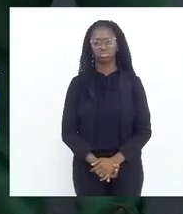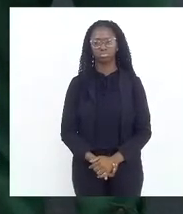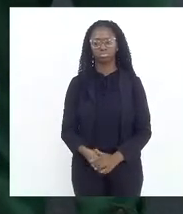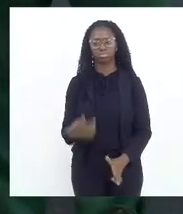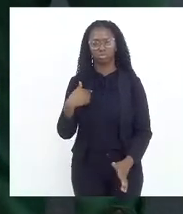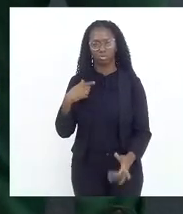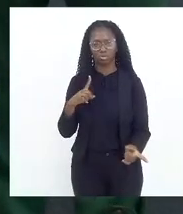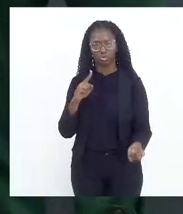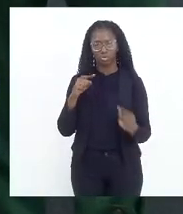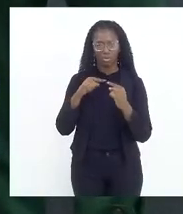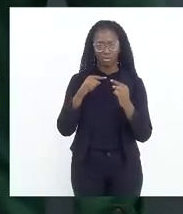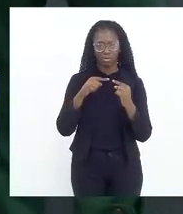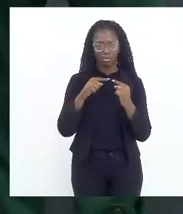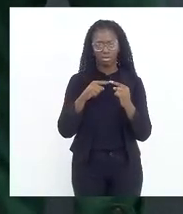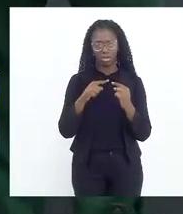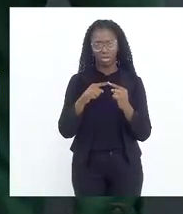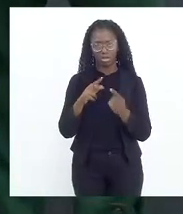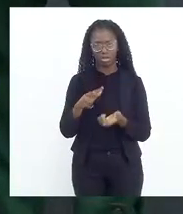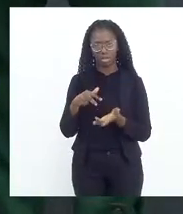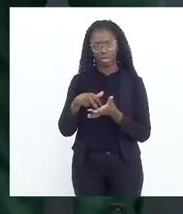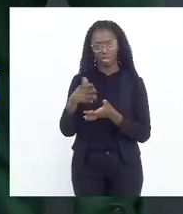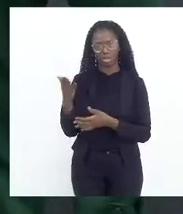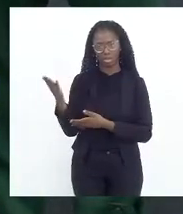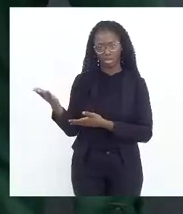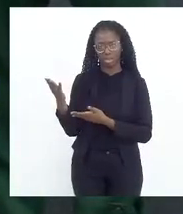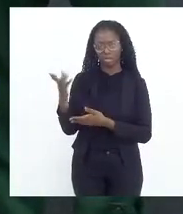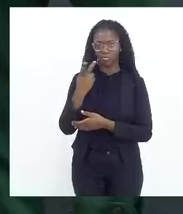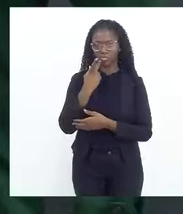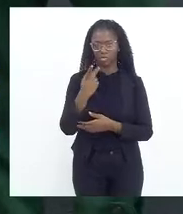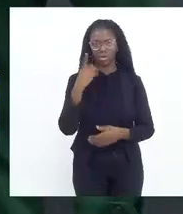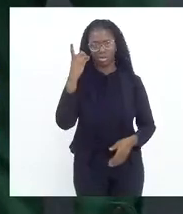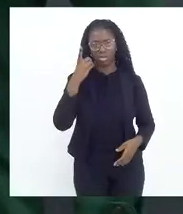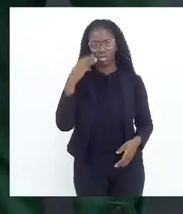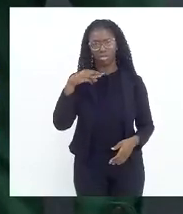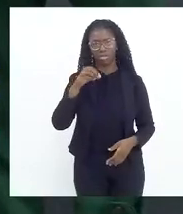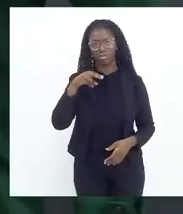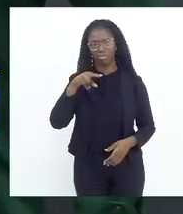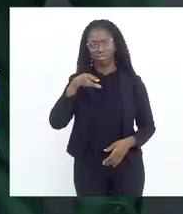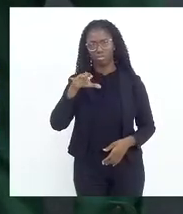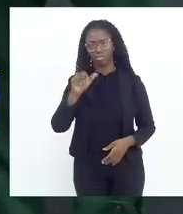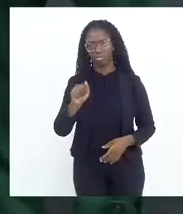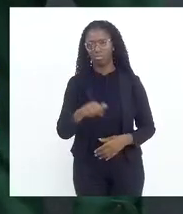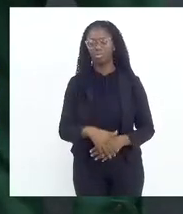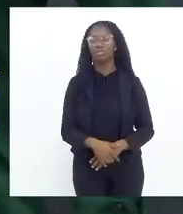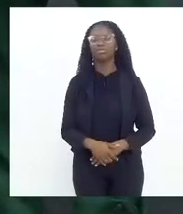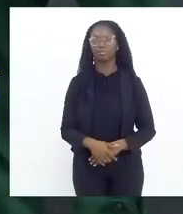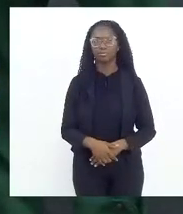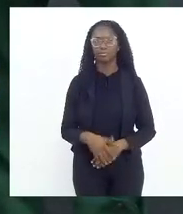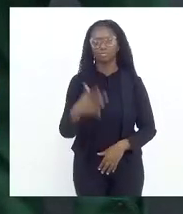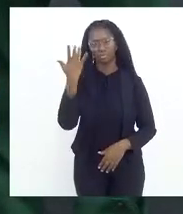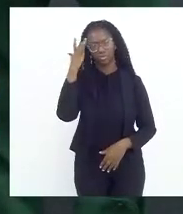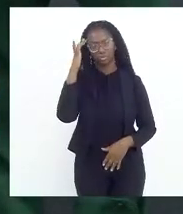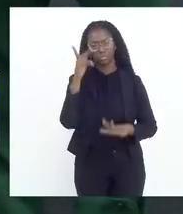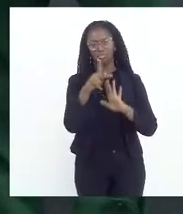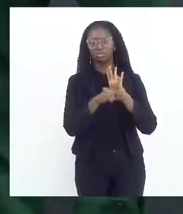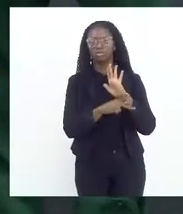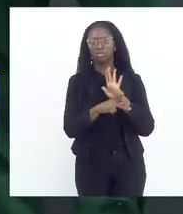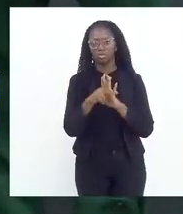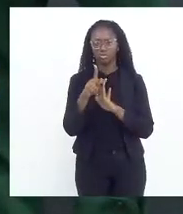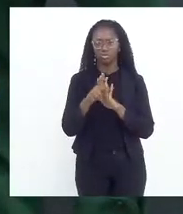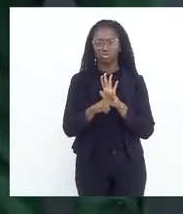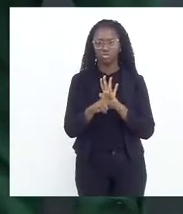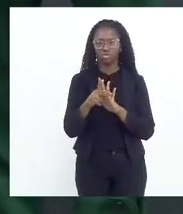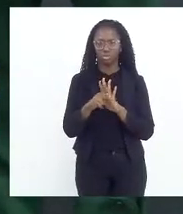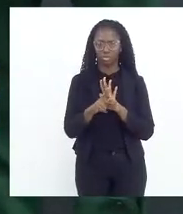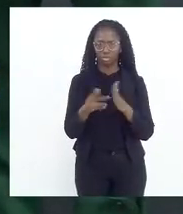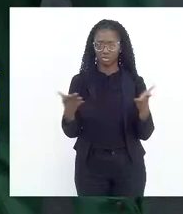alinhada, sintonizada, com a posição declinada agora há pouco pela deputada Mônica Francisco. Eu acho que o projeto é um projeto